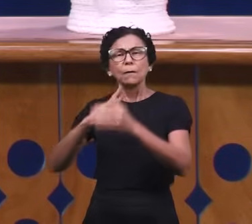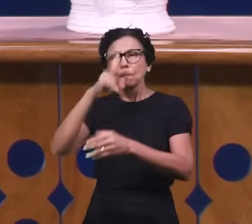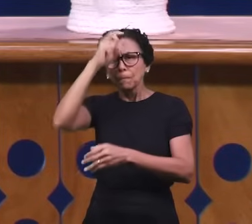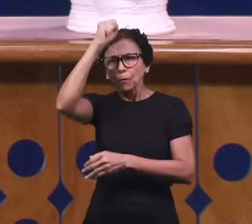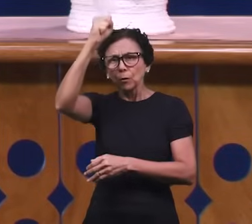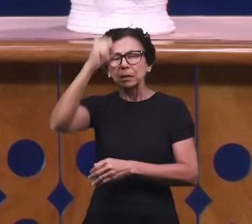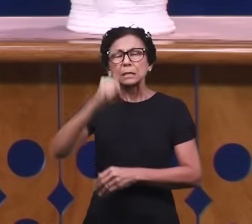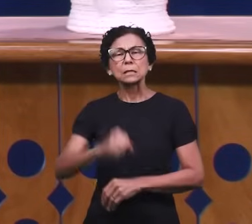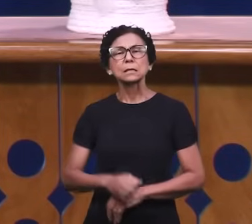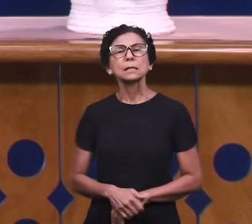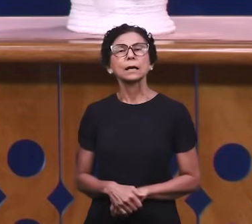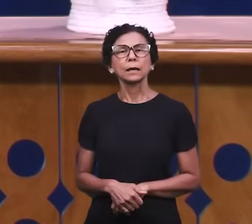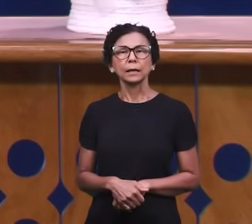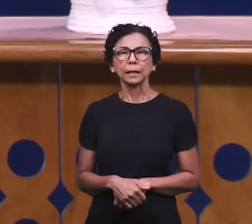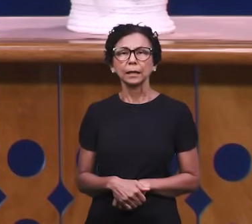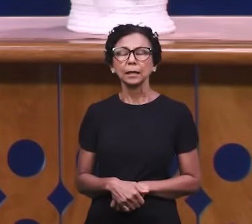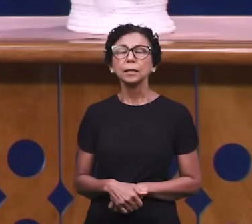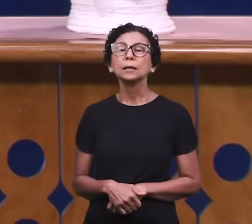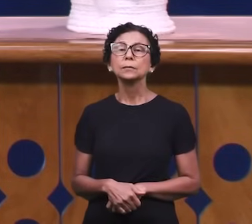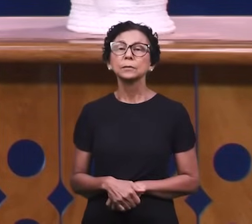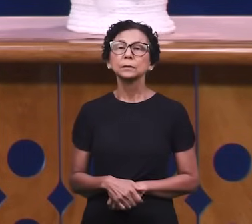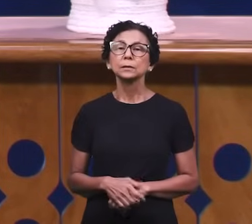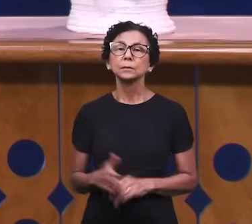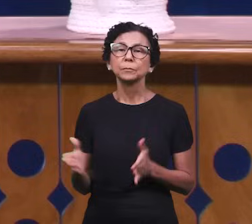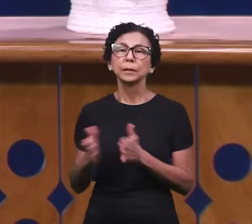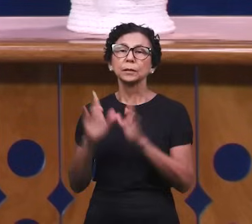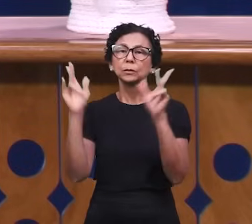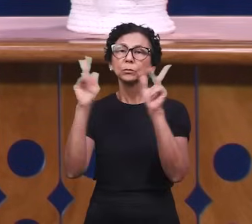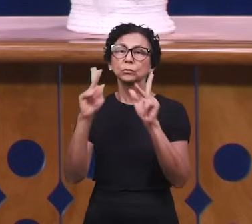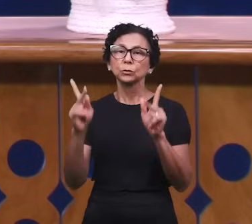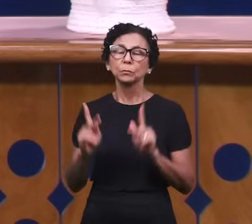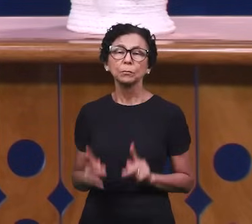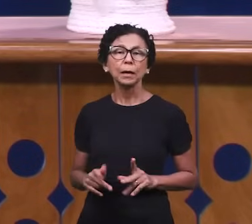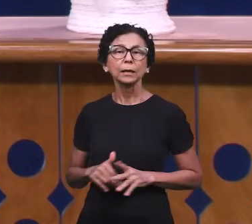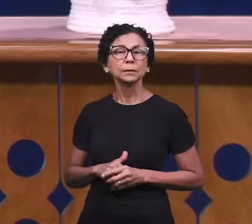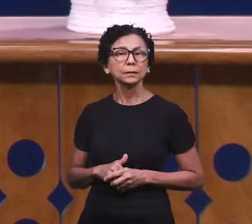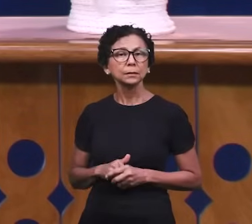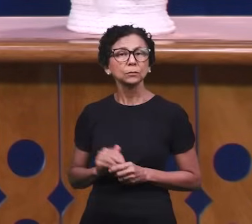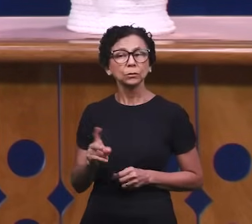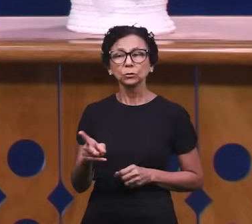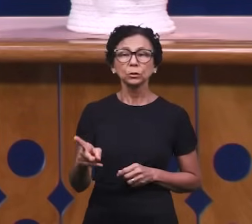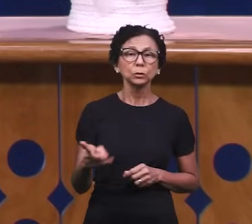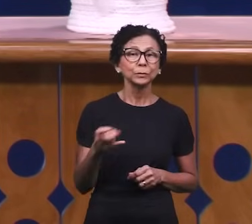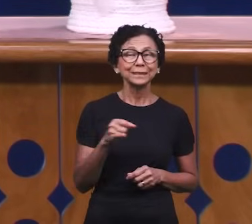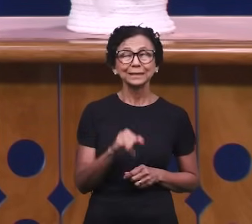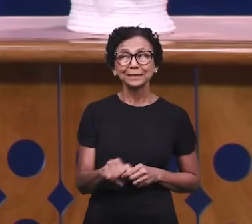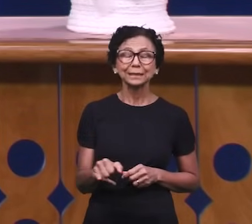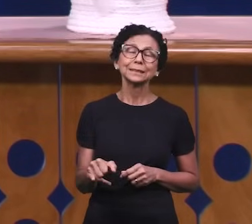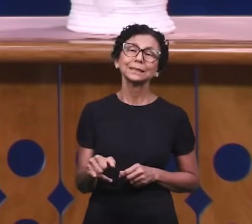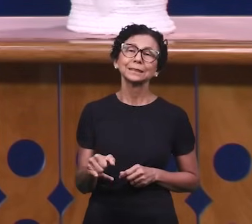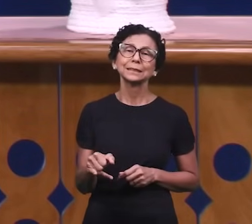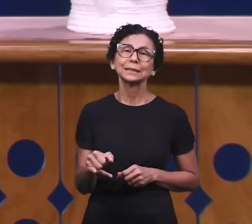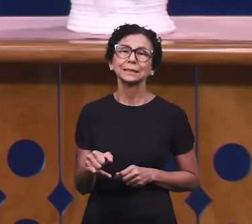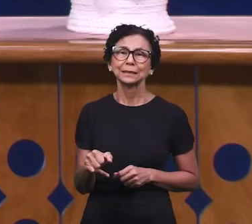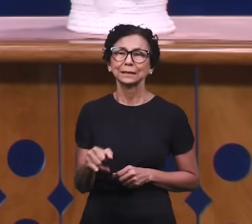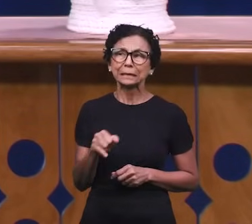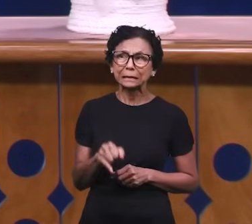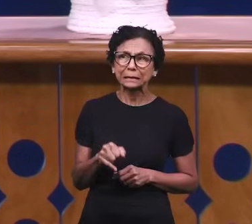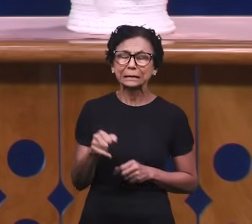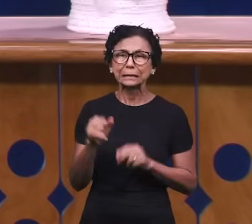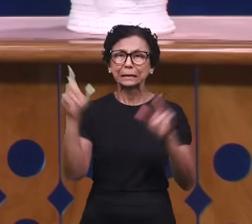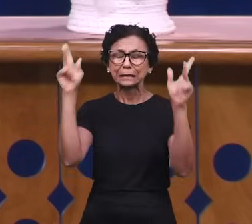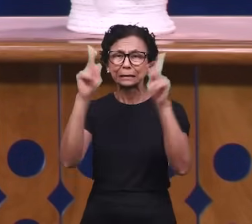momento de nos fortalecermos mais ainda para que esses momentos de paz eles sejam perenes e que se algum